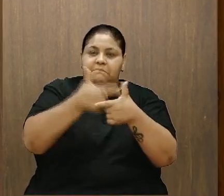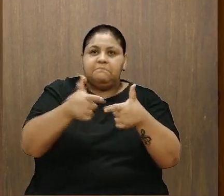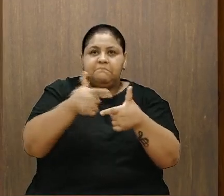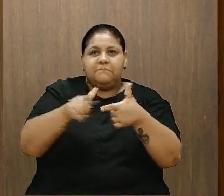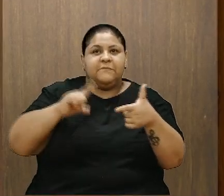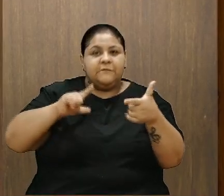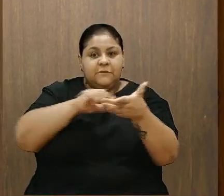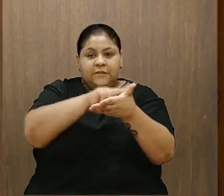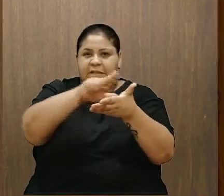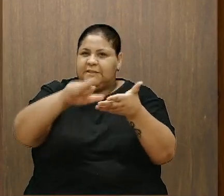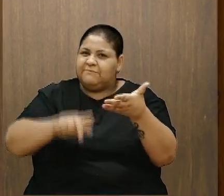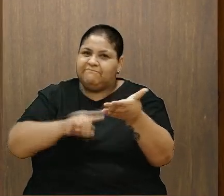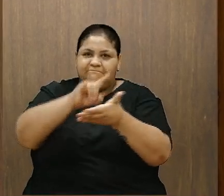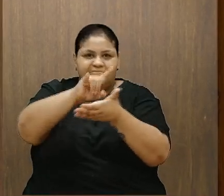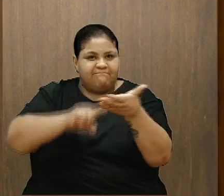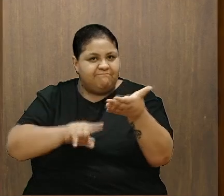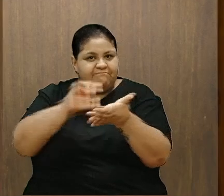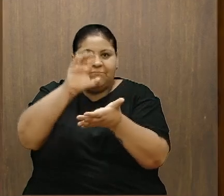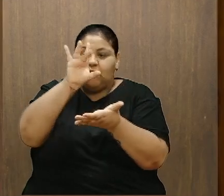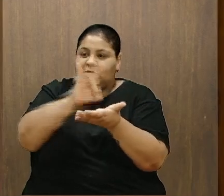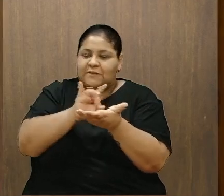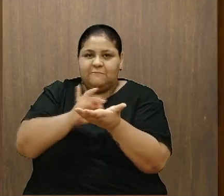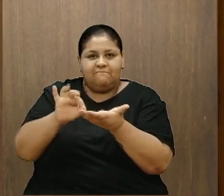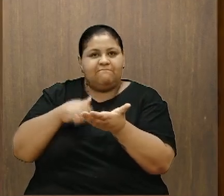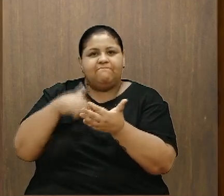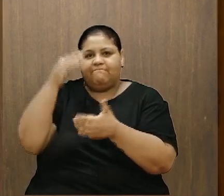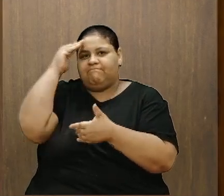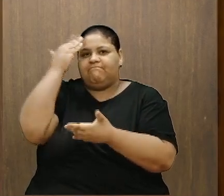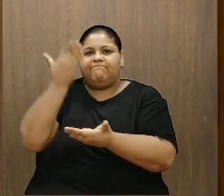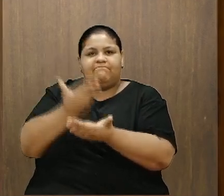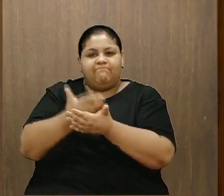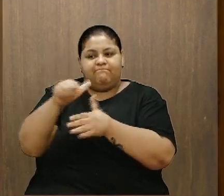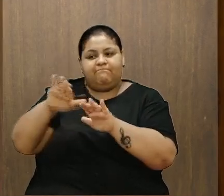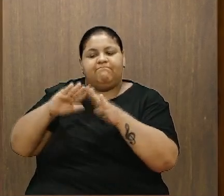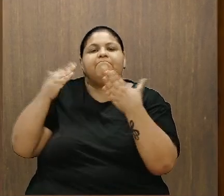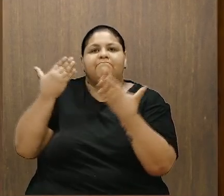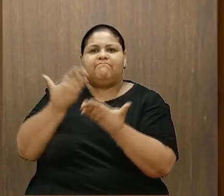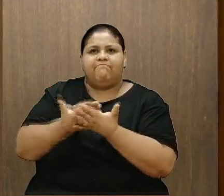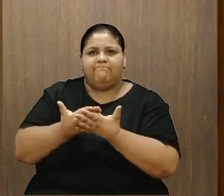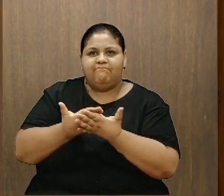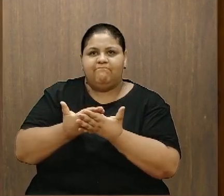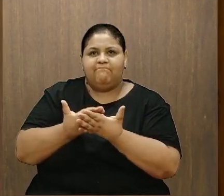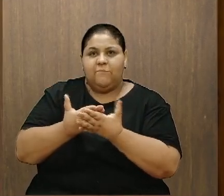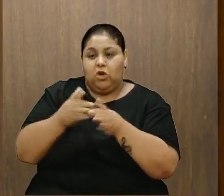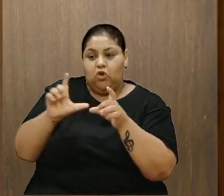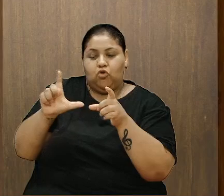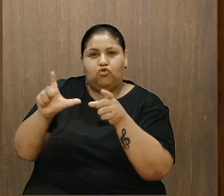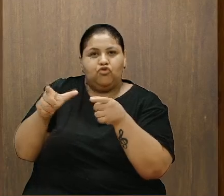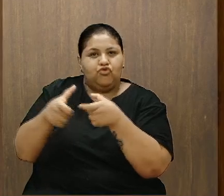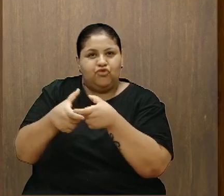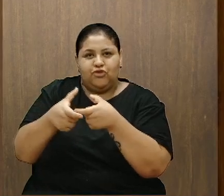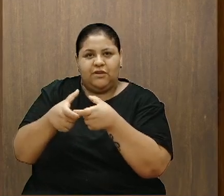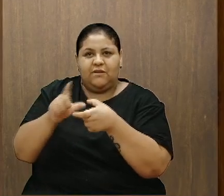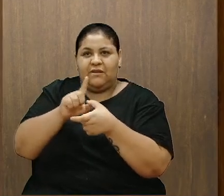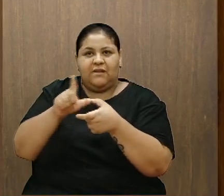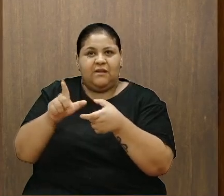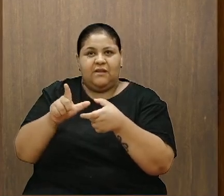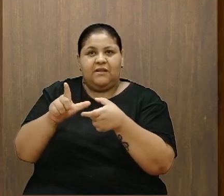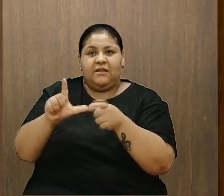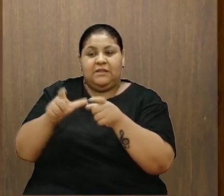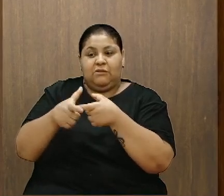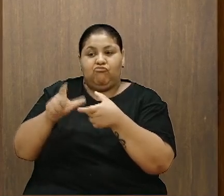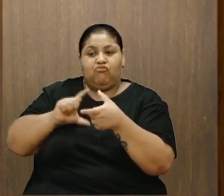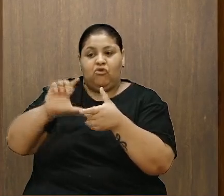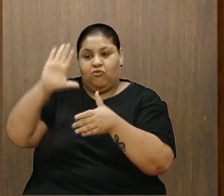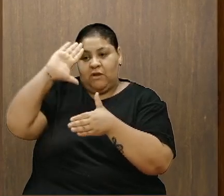diversos documentos para a realização de matrícula, né? Eu acredito que nessas escolas, especialmente em distritos em que não há no centro do distrito uma escola, mas que